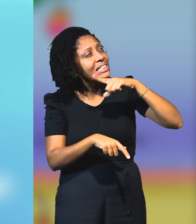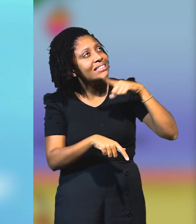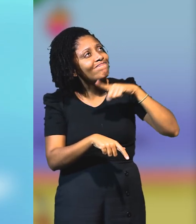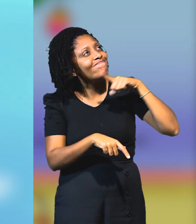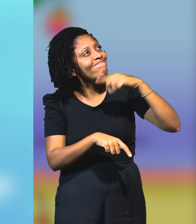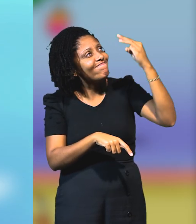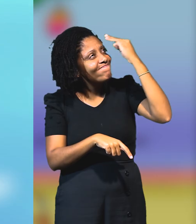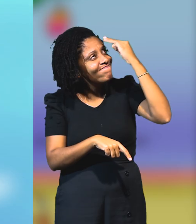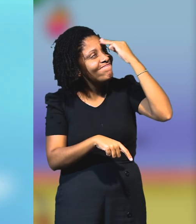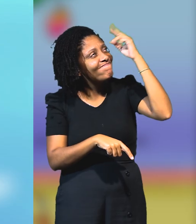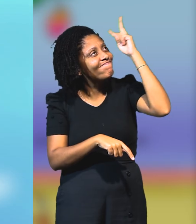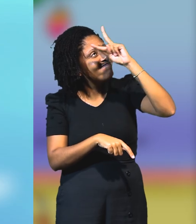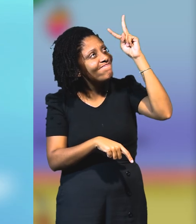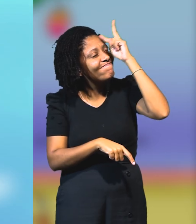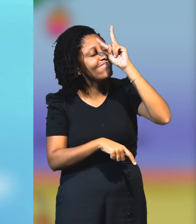em nossas memórias.